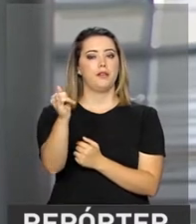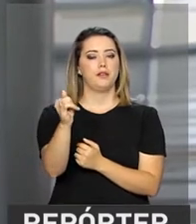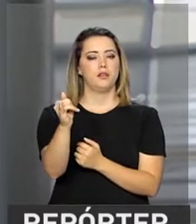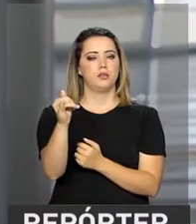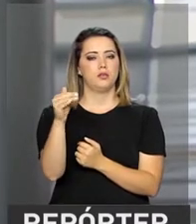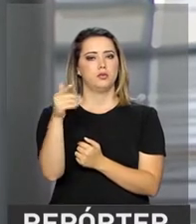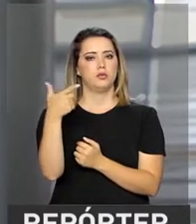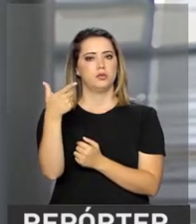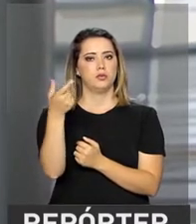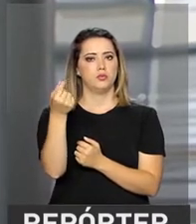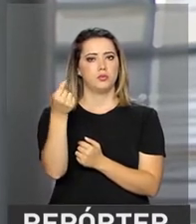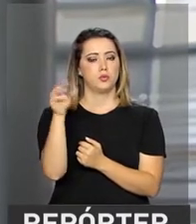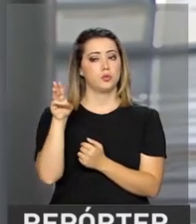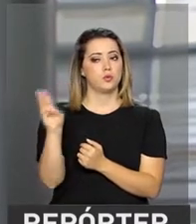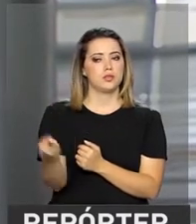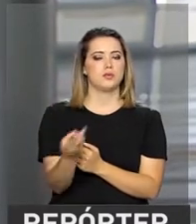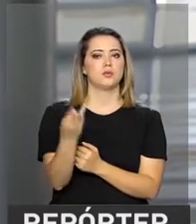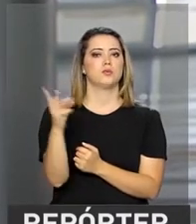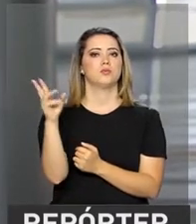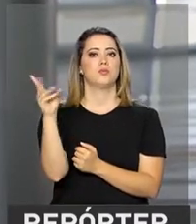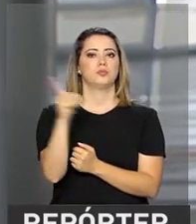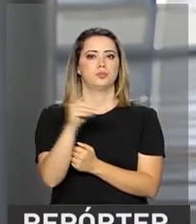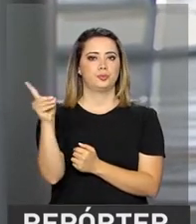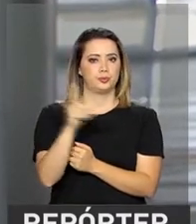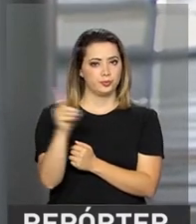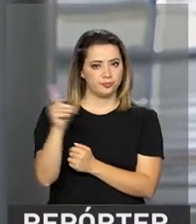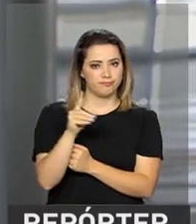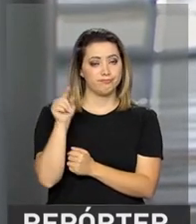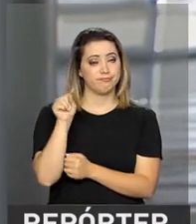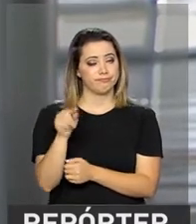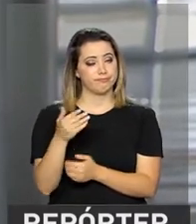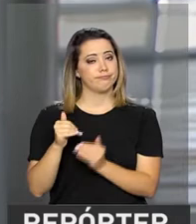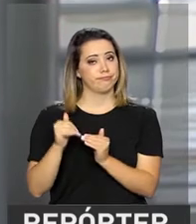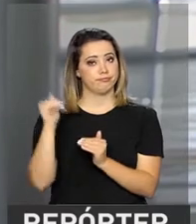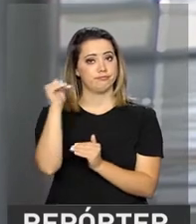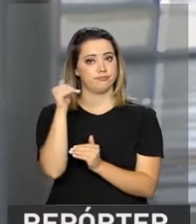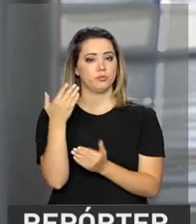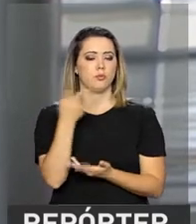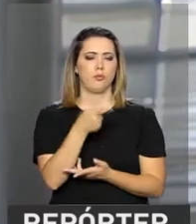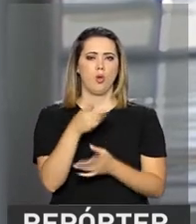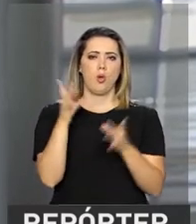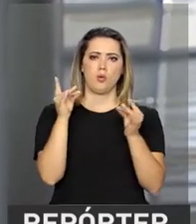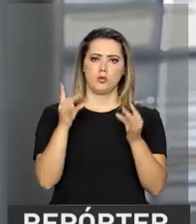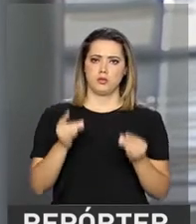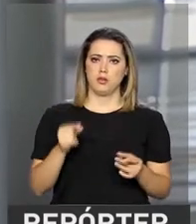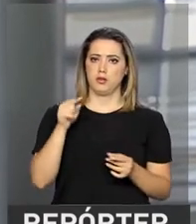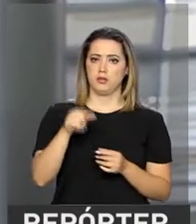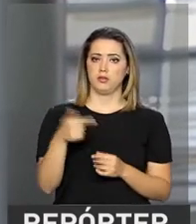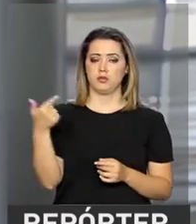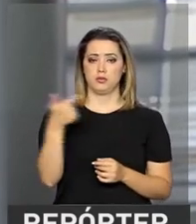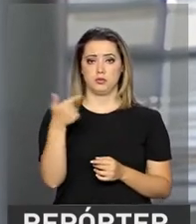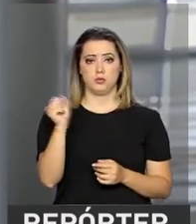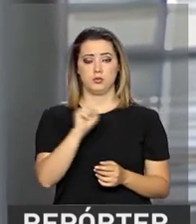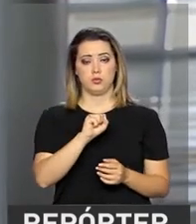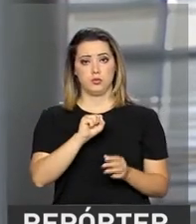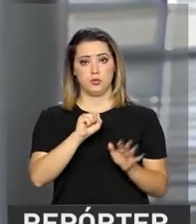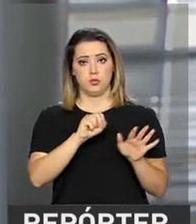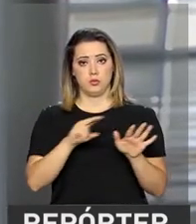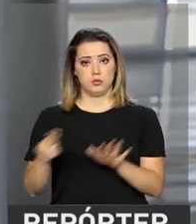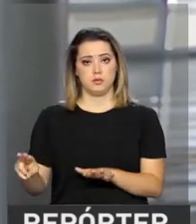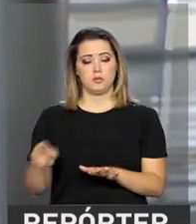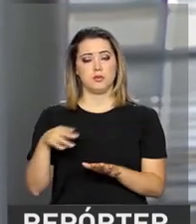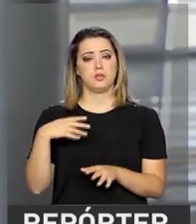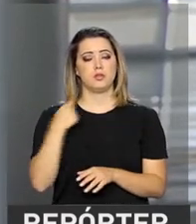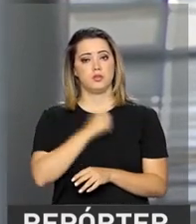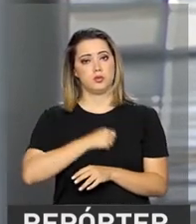e 200 milhões de dólares. Os destaques nestas duas primeiras semanas de agosto foram as